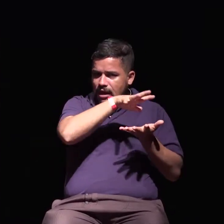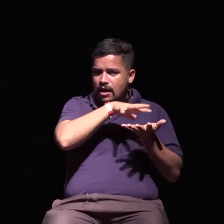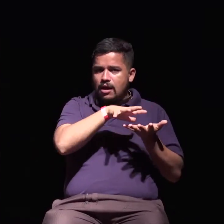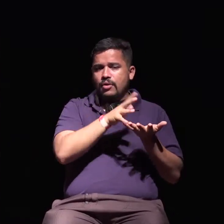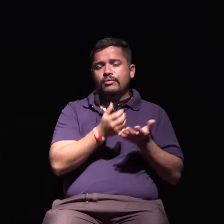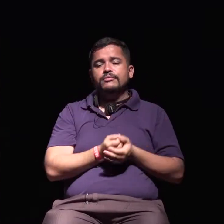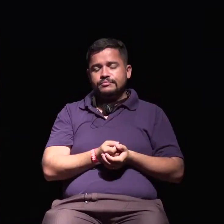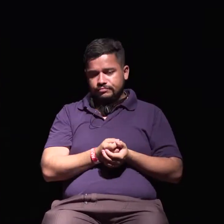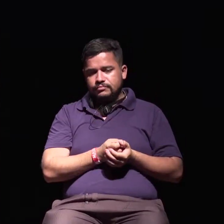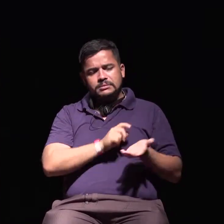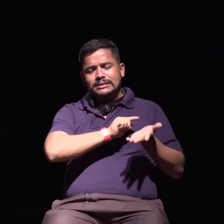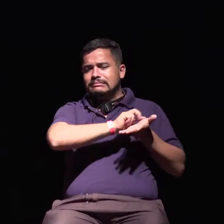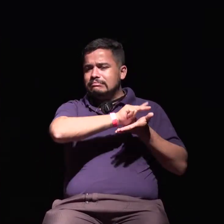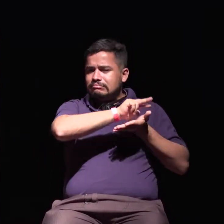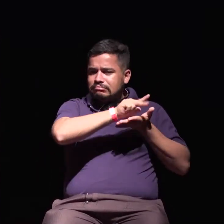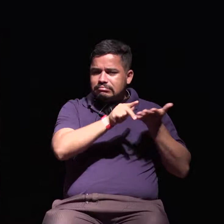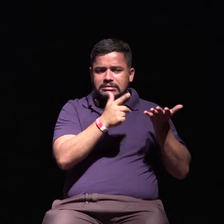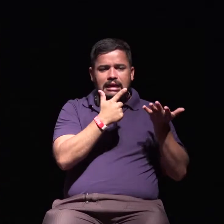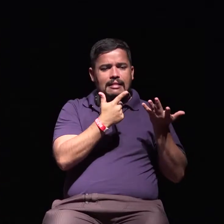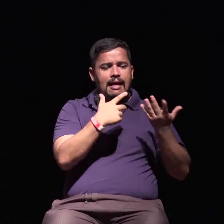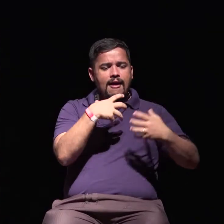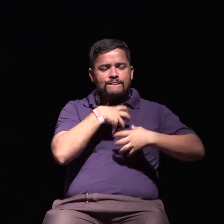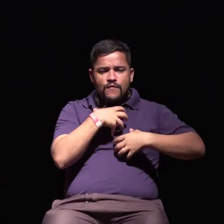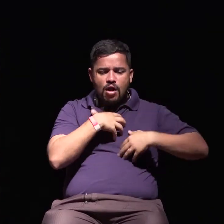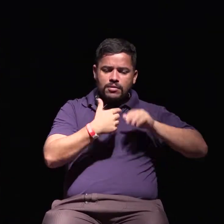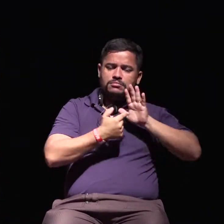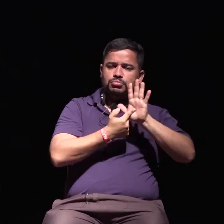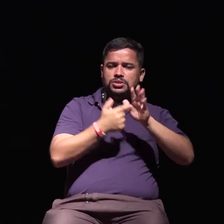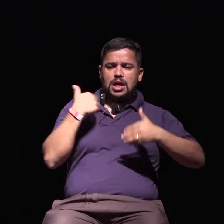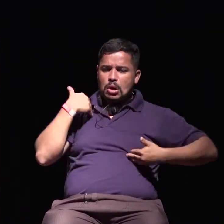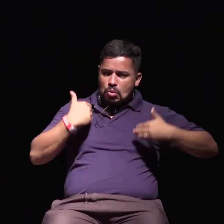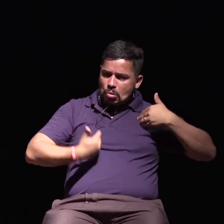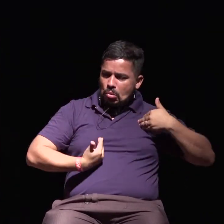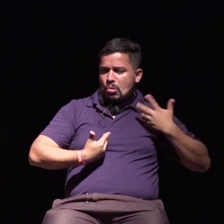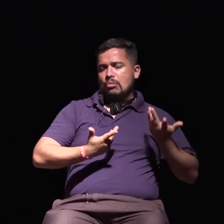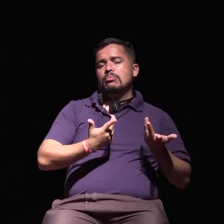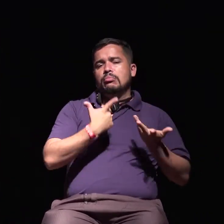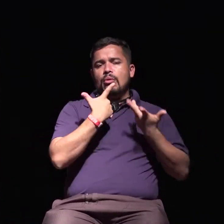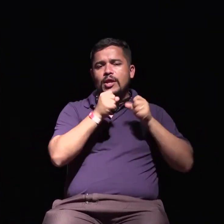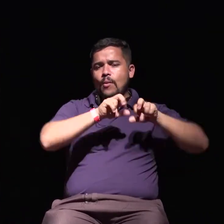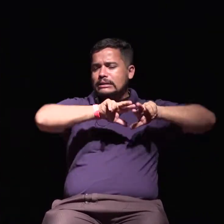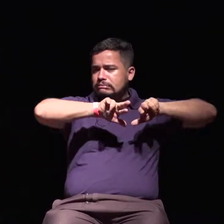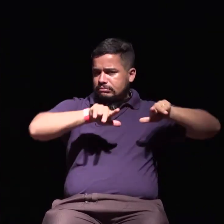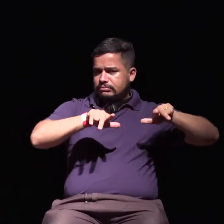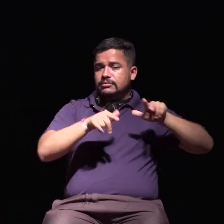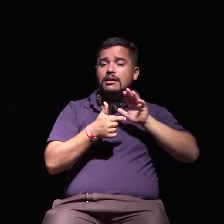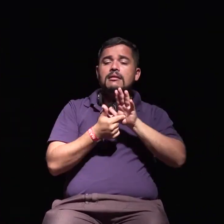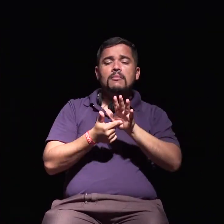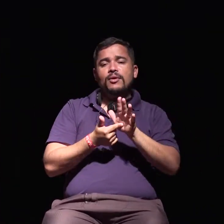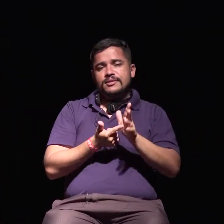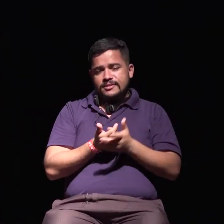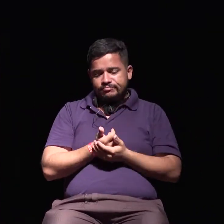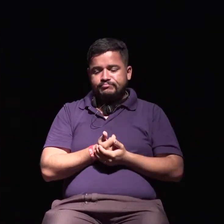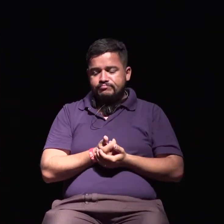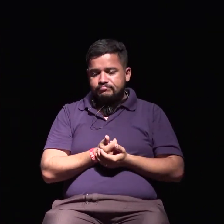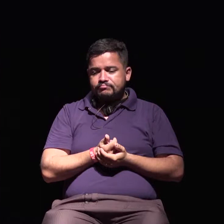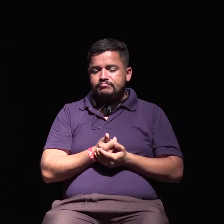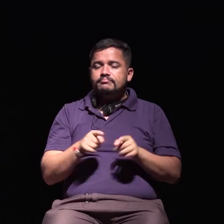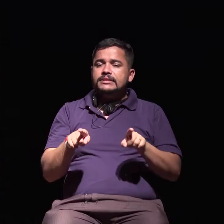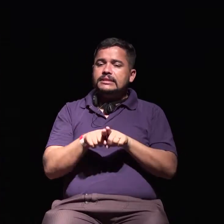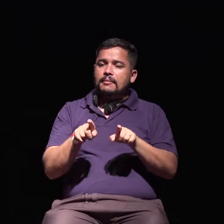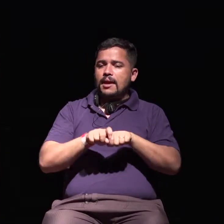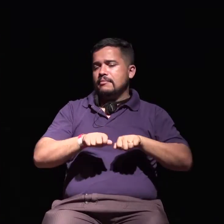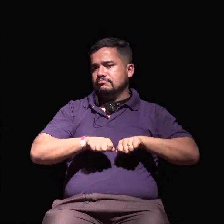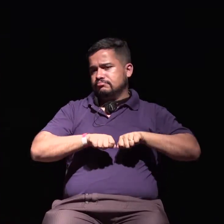meios e das especificidades de cada linguagem, a arte contemporânea vive a indisciplinaridade. Com a expansão de possibilidades